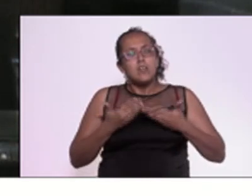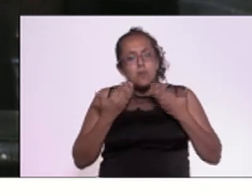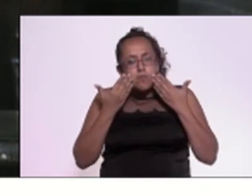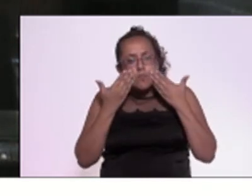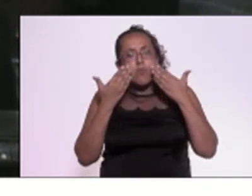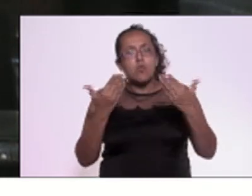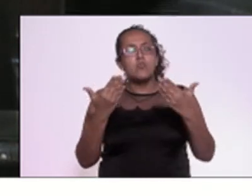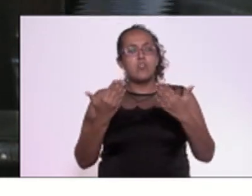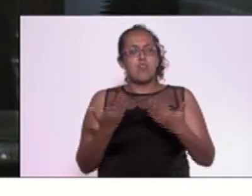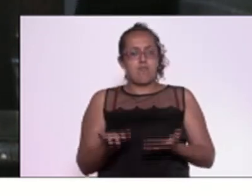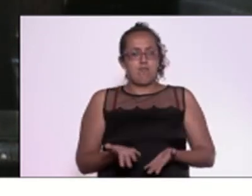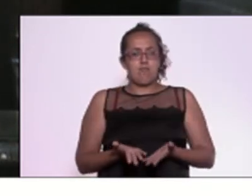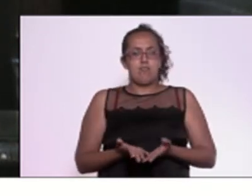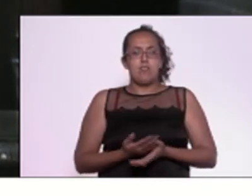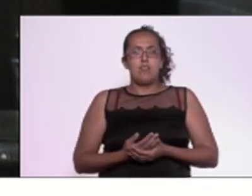hoje,